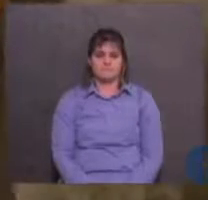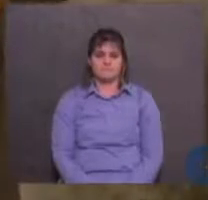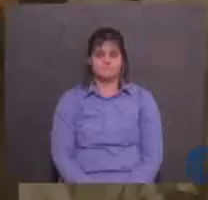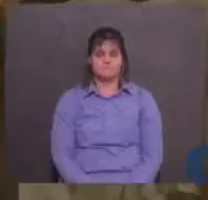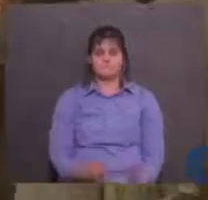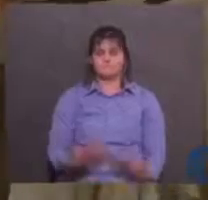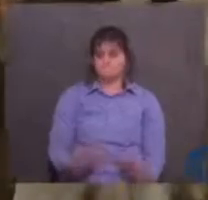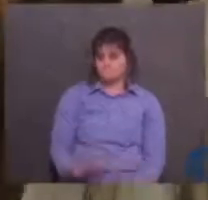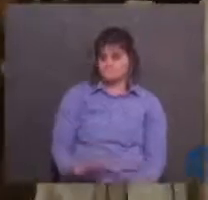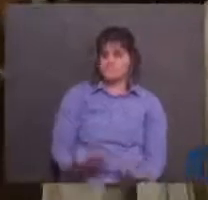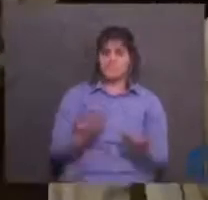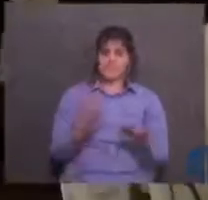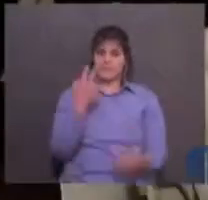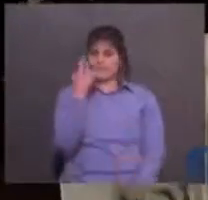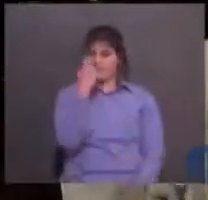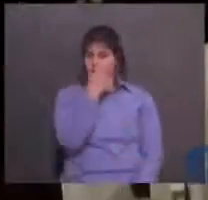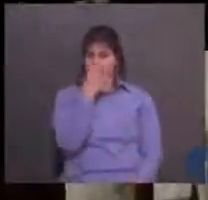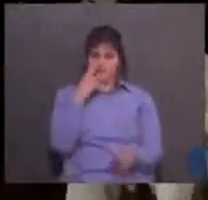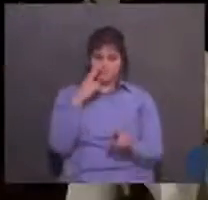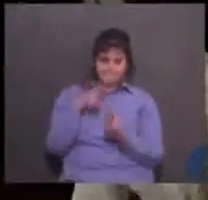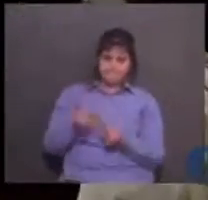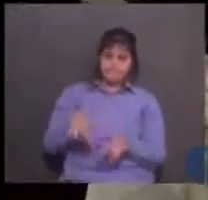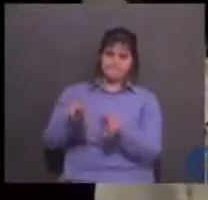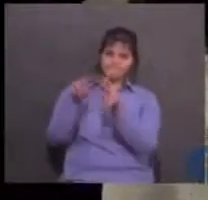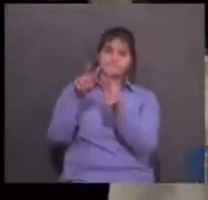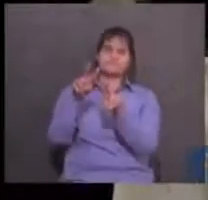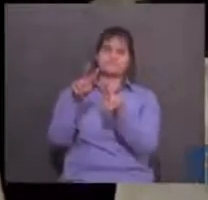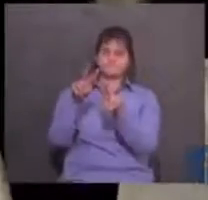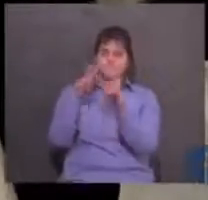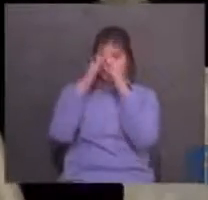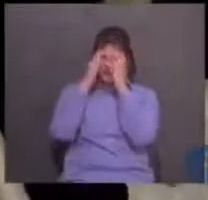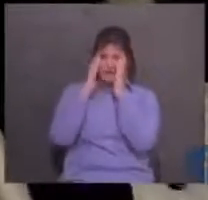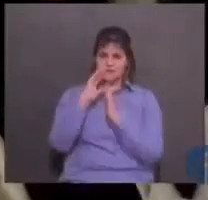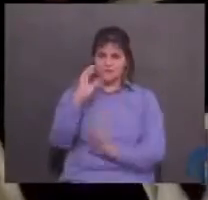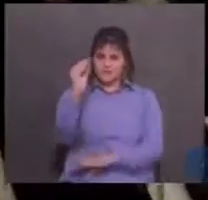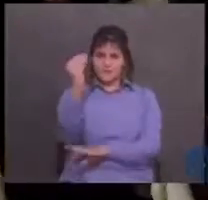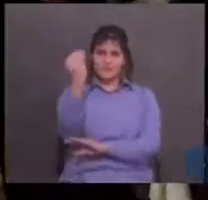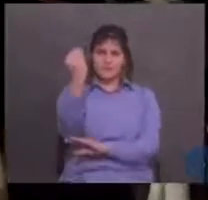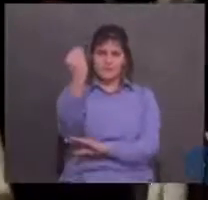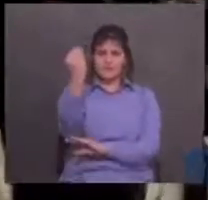Fixemos o nosso olhar na imagem de Nossa Senhora.